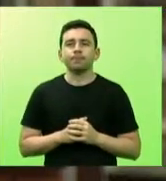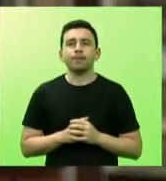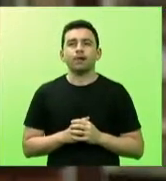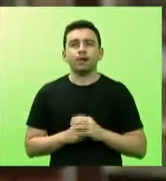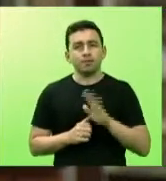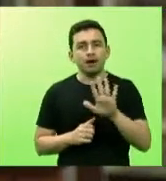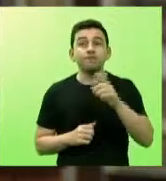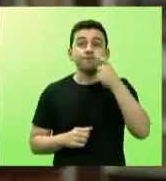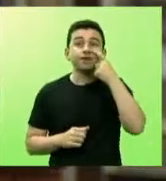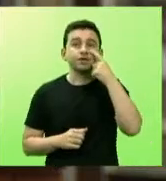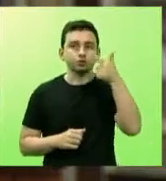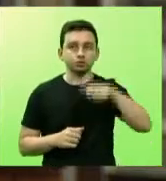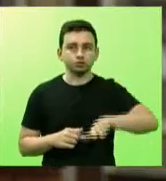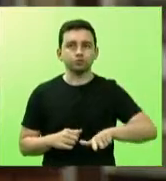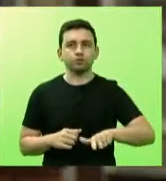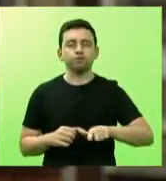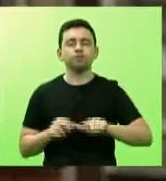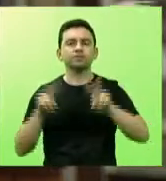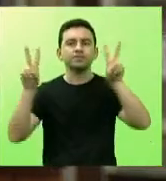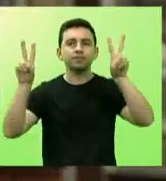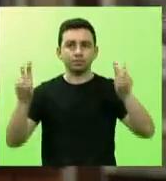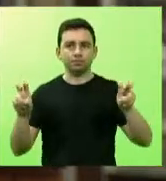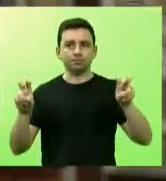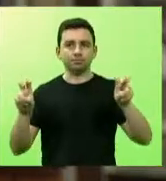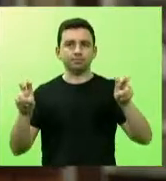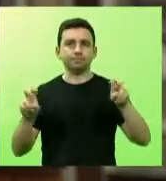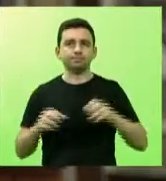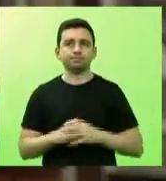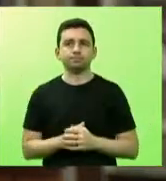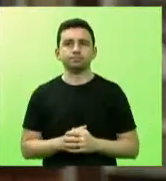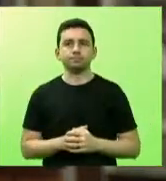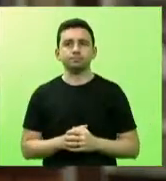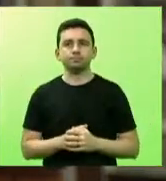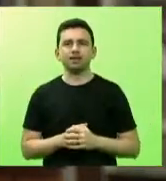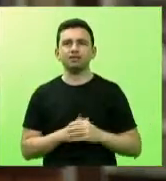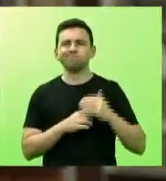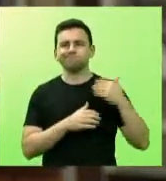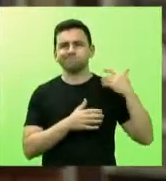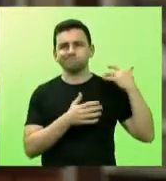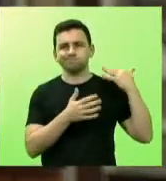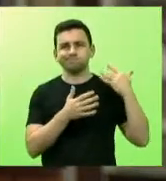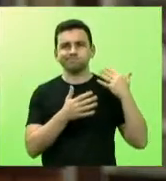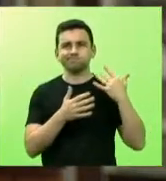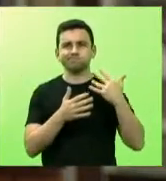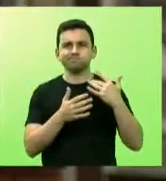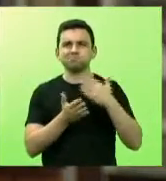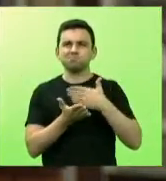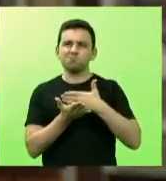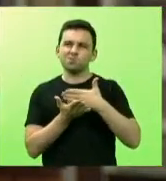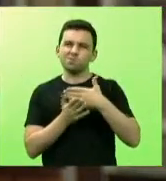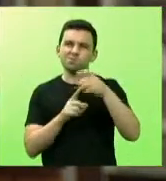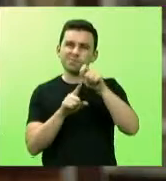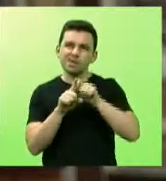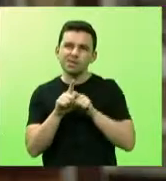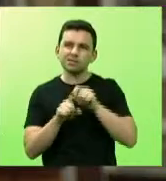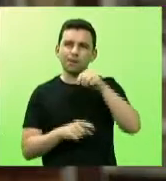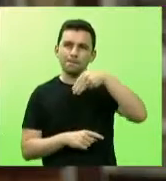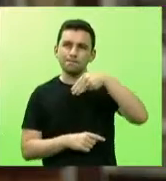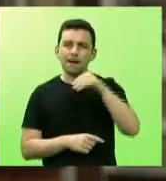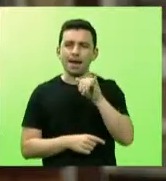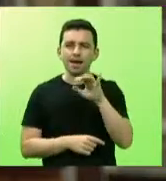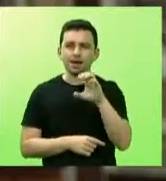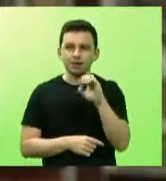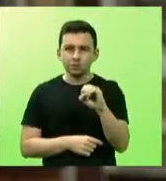Mas vamos aí de novo para dentro do assunto. Durante, acho que começou no mês de maio